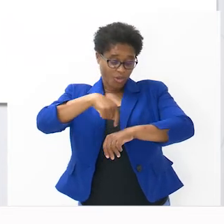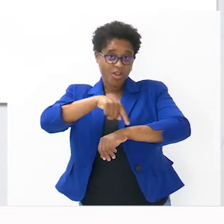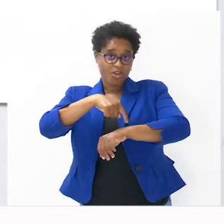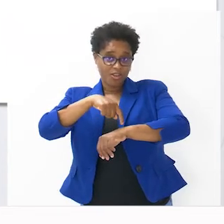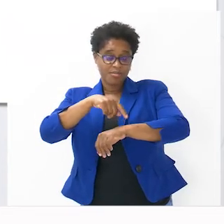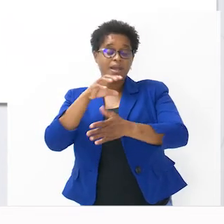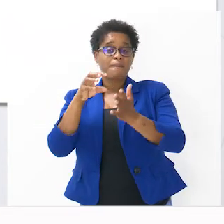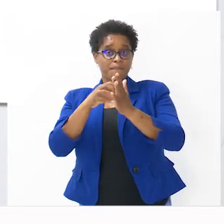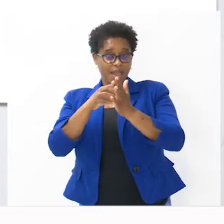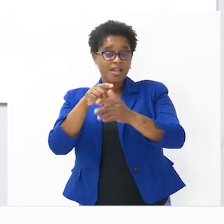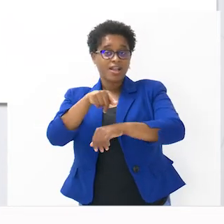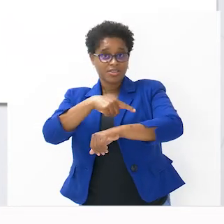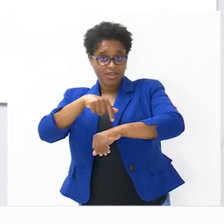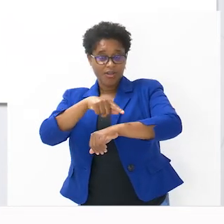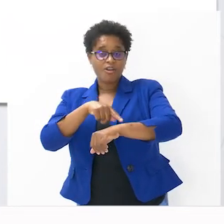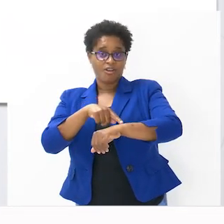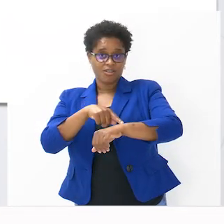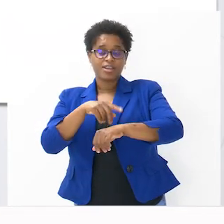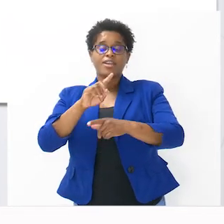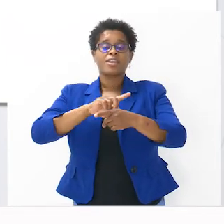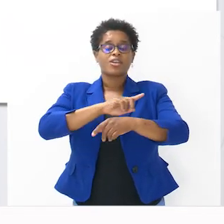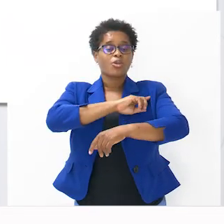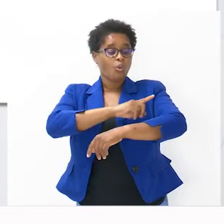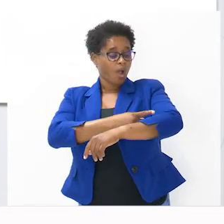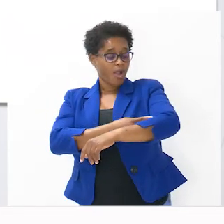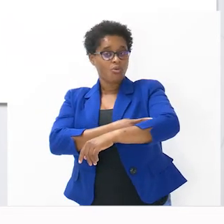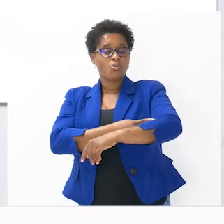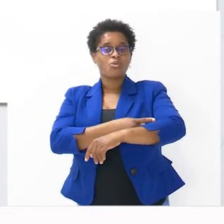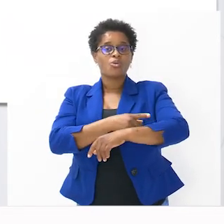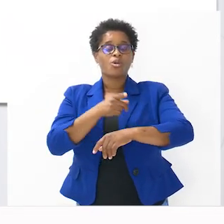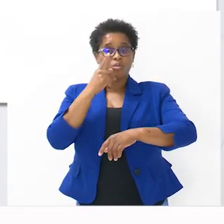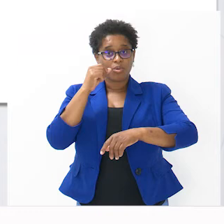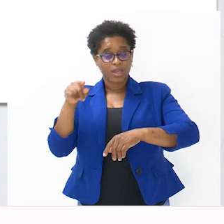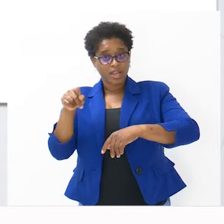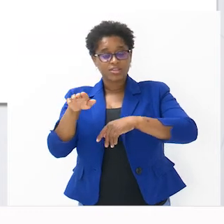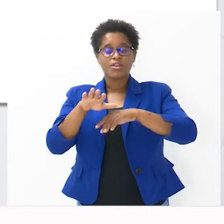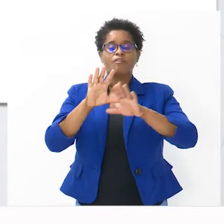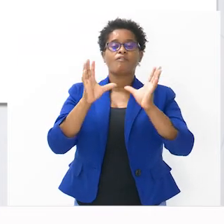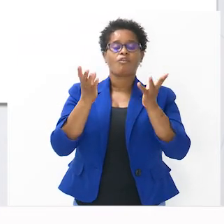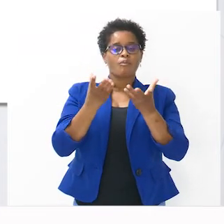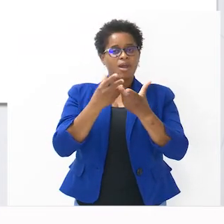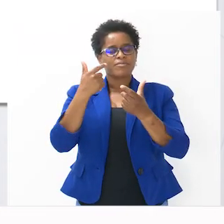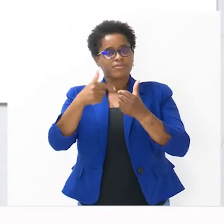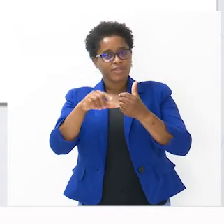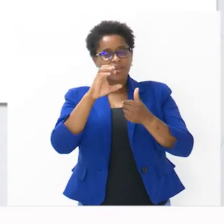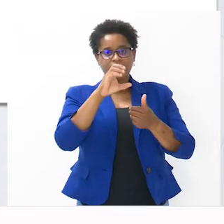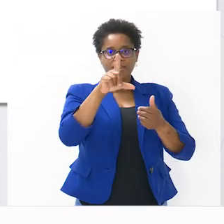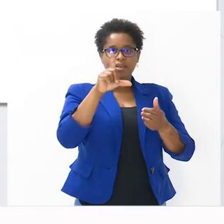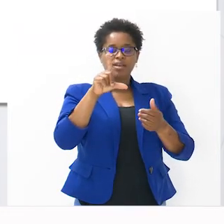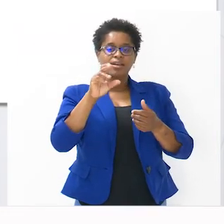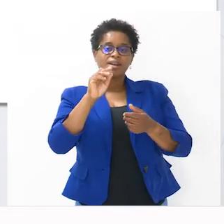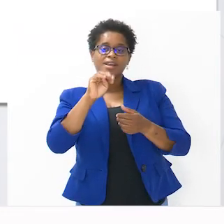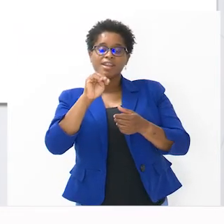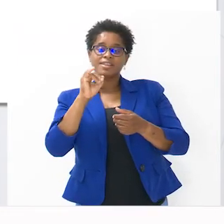as horas em que o ângulo por eles formado tenha a classificação